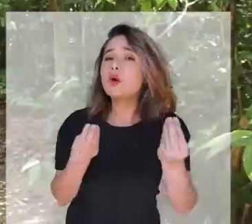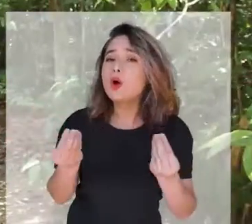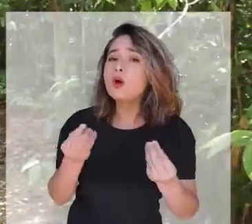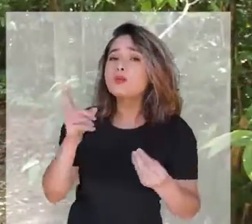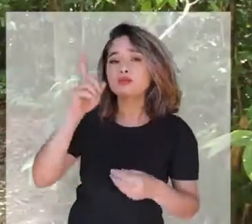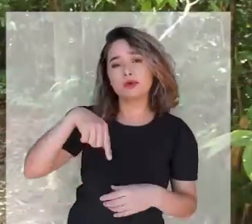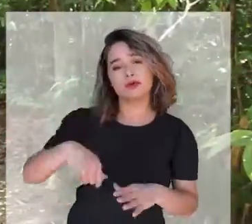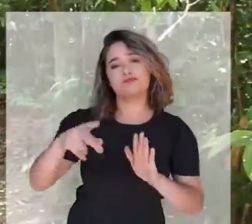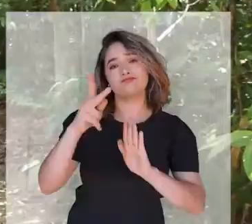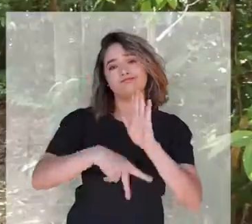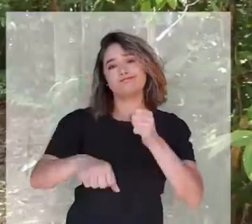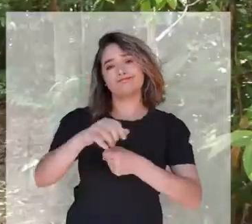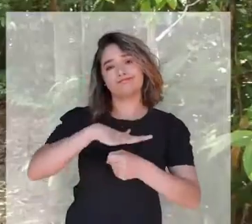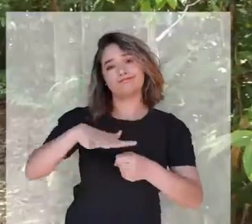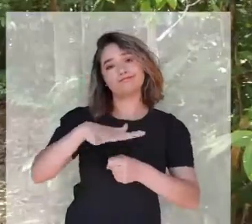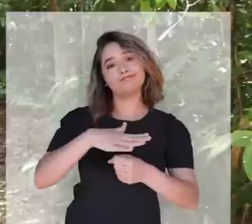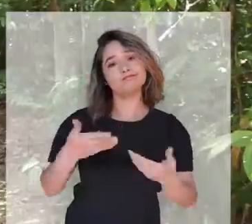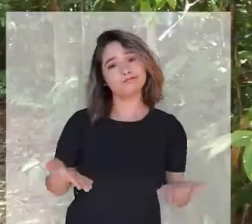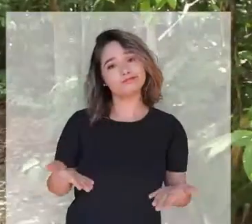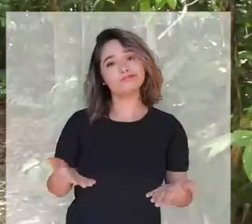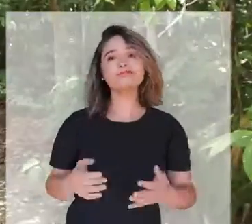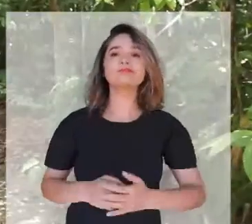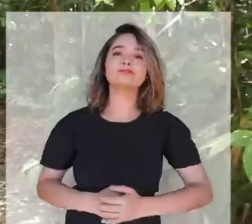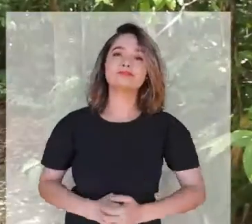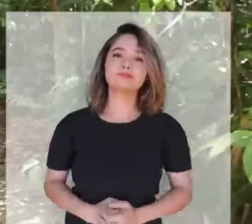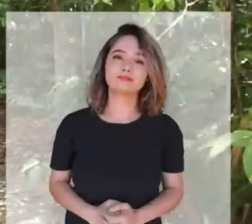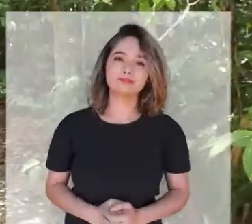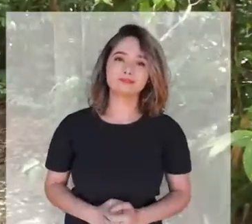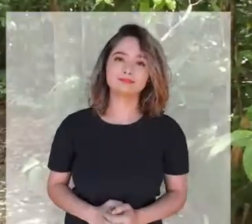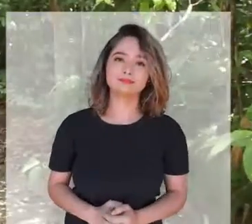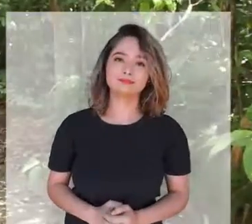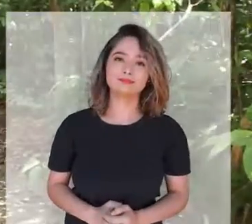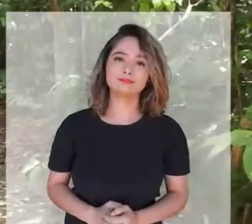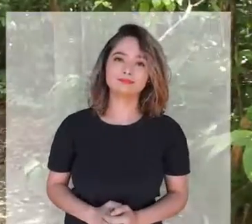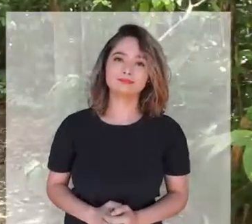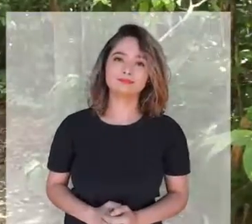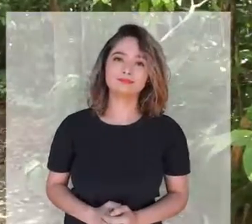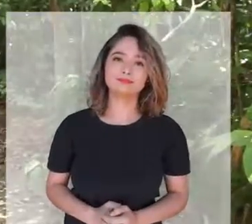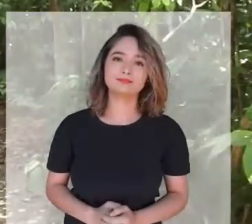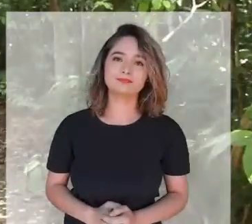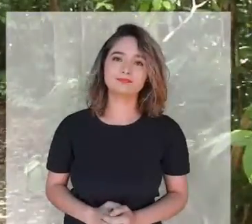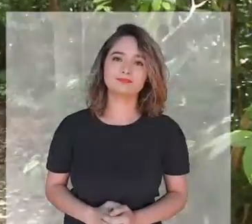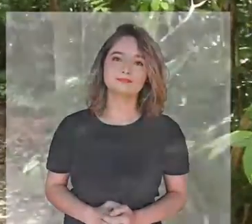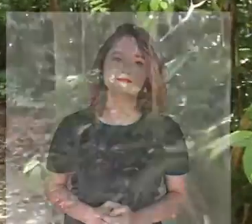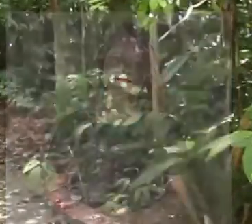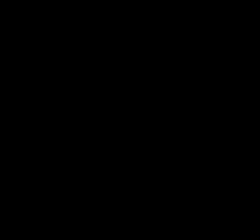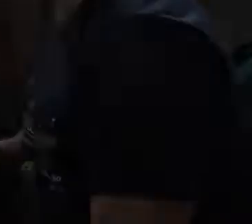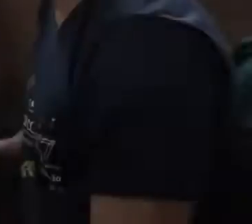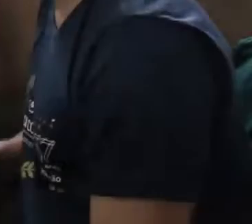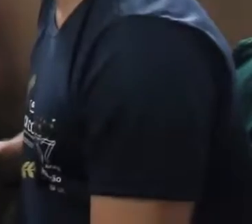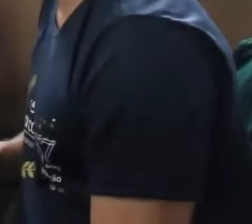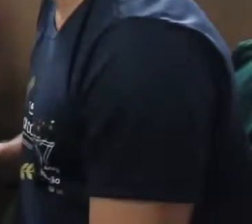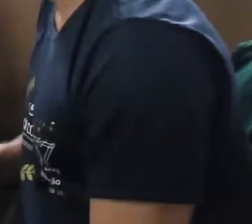a primeira dimensão na qual isso se estabelece é necessariamente com a extensão universitária.